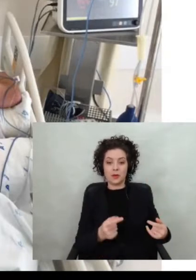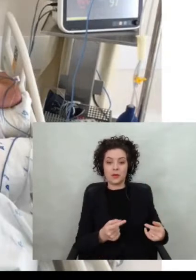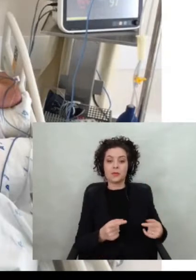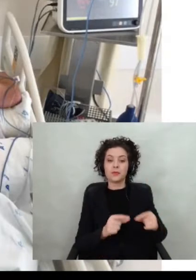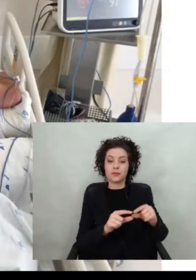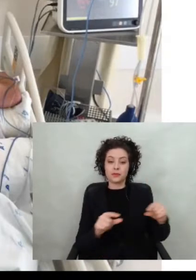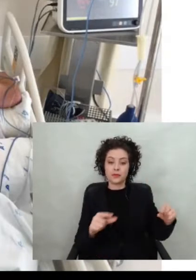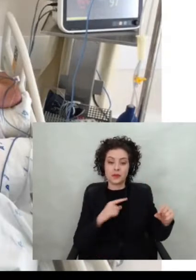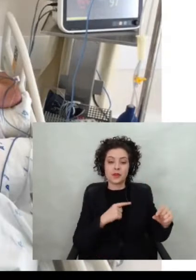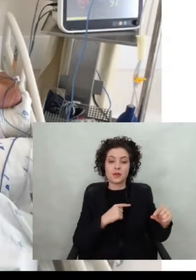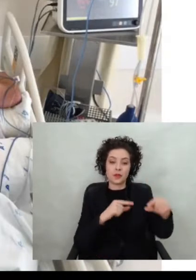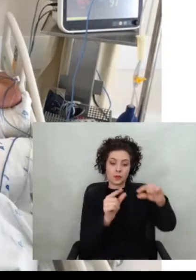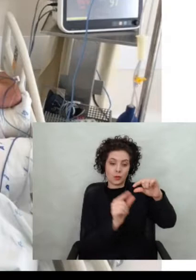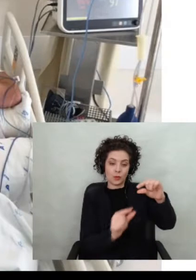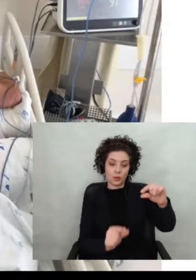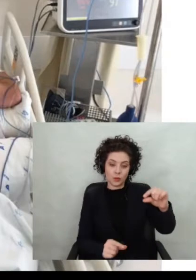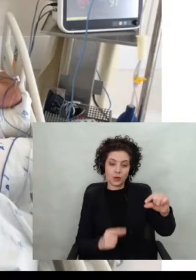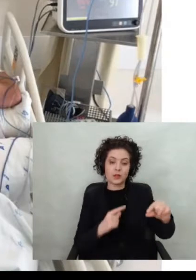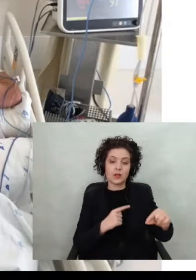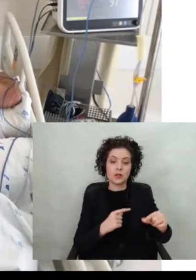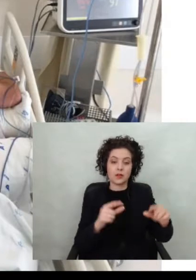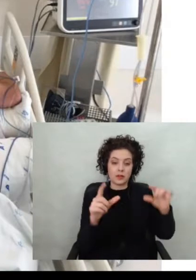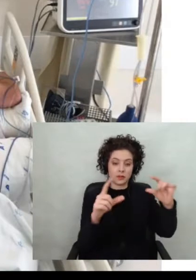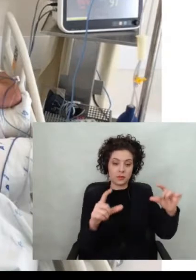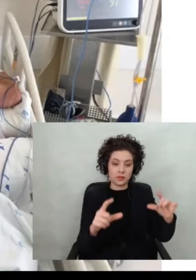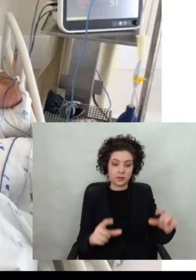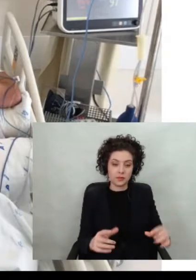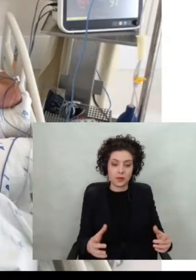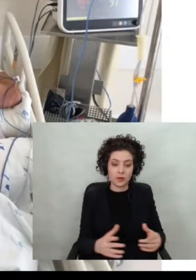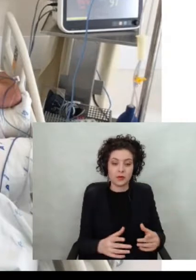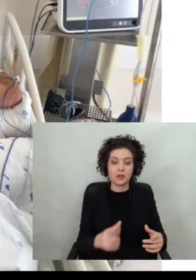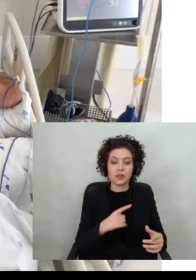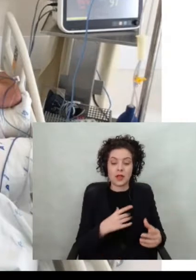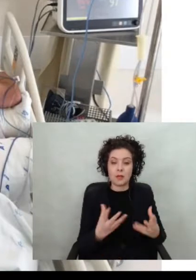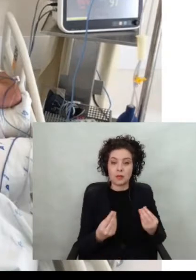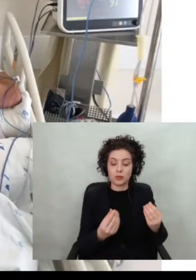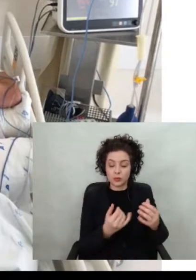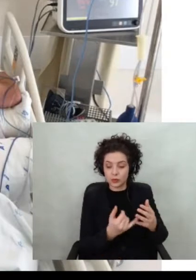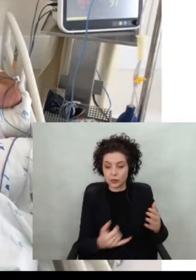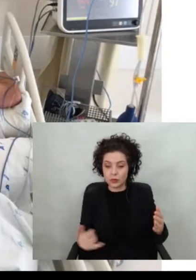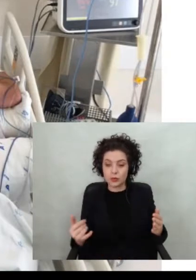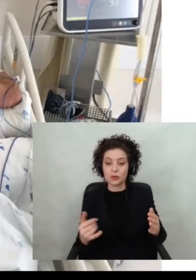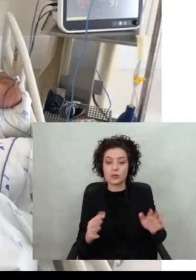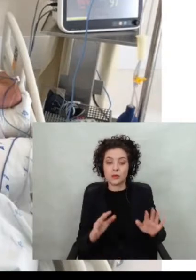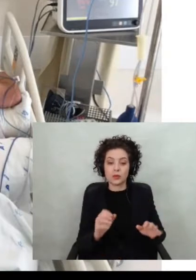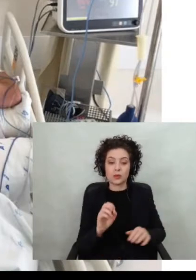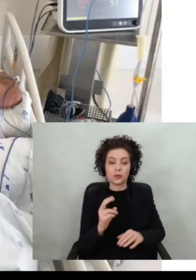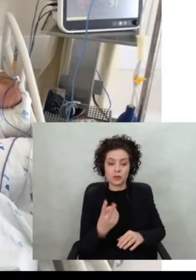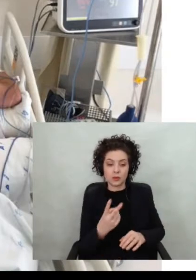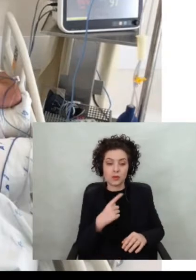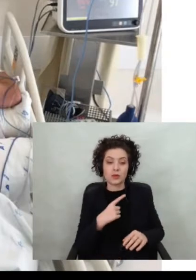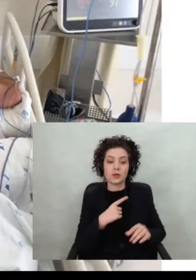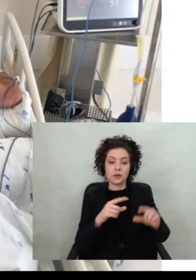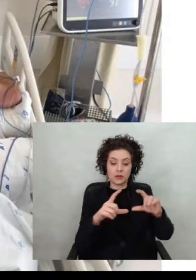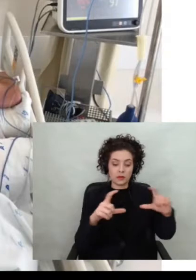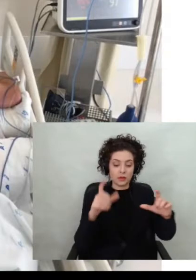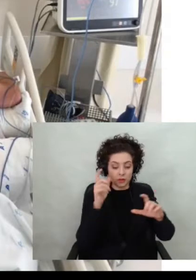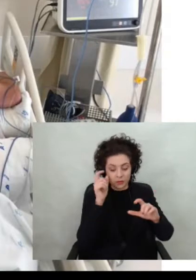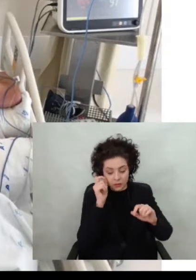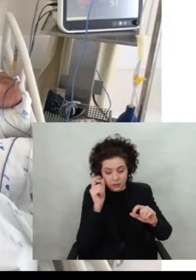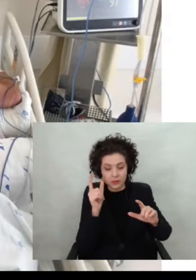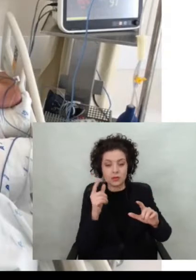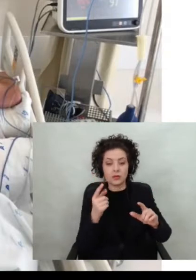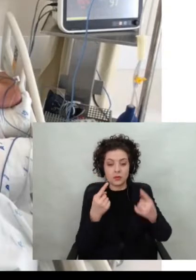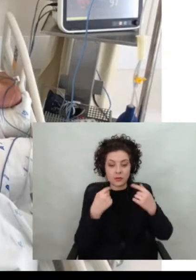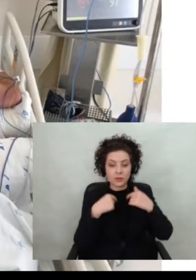de pacientes usando bomba, mas observem o que nós estamos fazendo aqui. Nós estamos dando sedativos para que esse paciente se acople ao